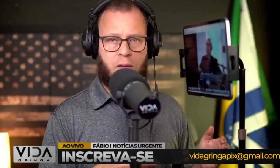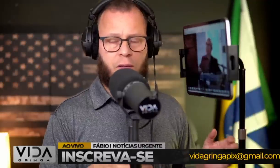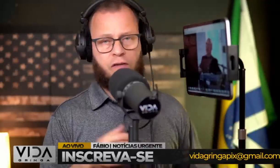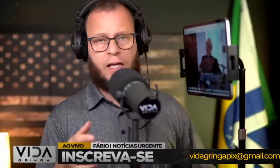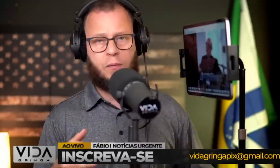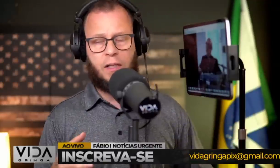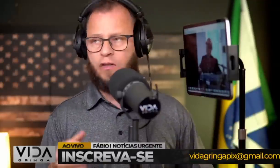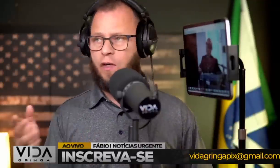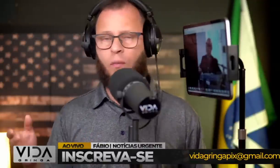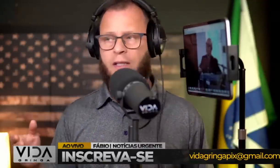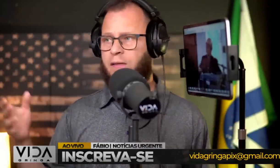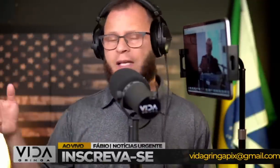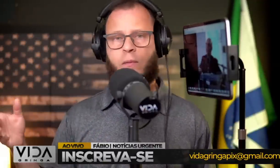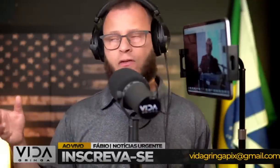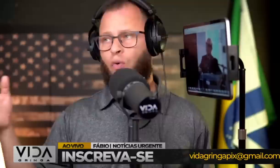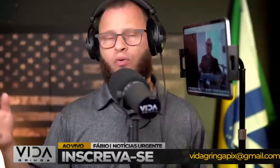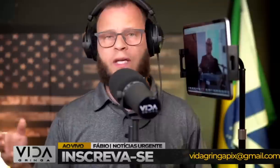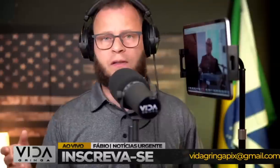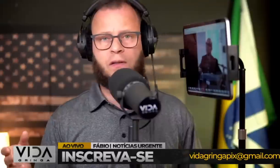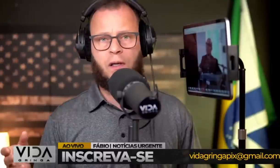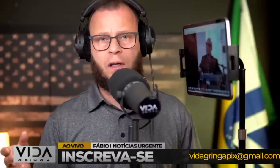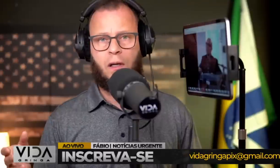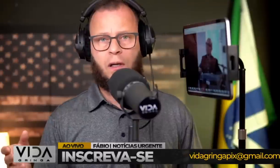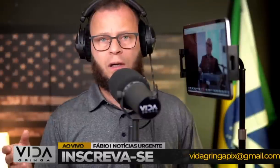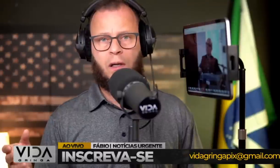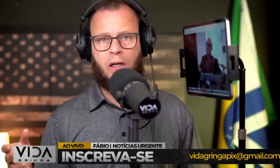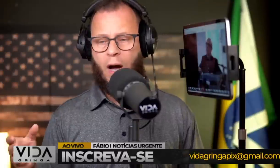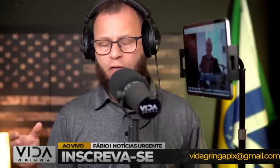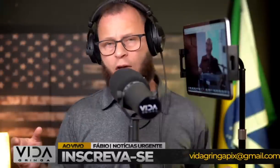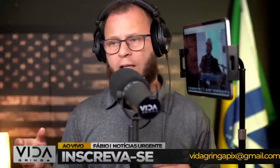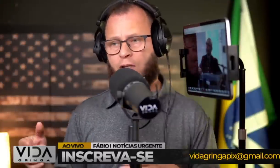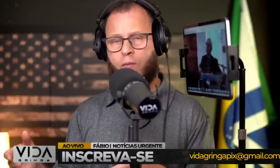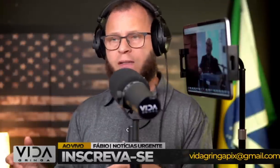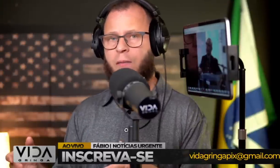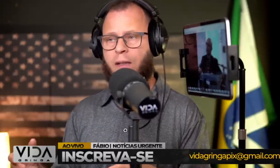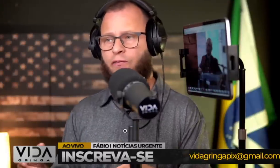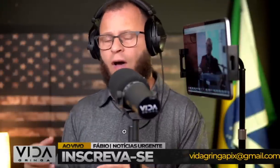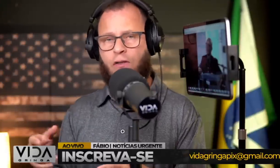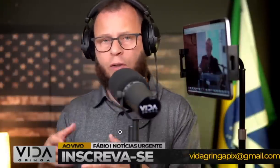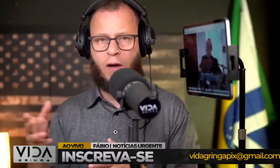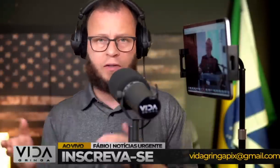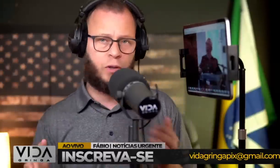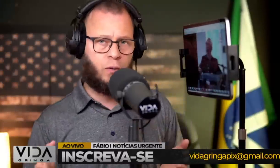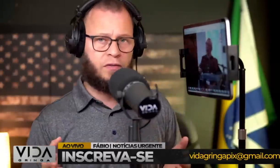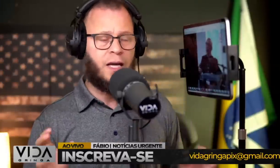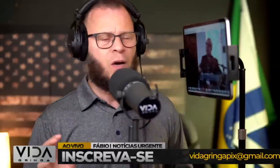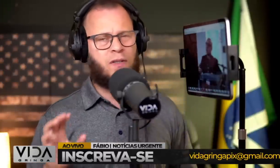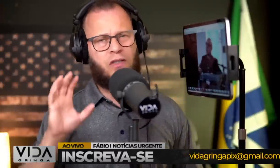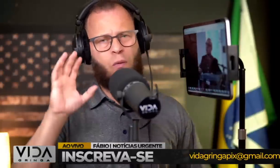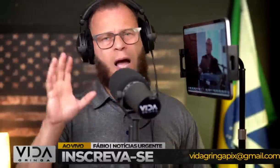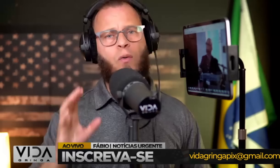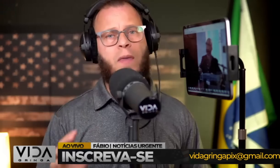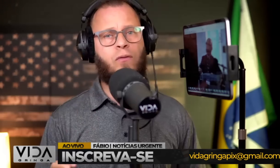de três meses cinco meses sete meses oito meses então a diferença de uma semana faz do que uma vida que não há vida